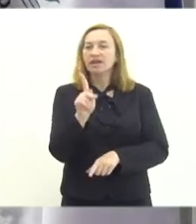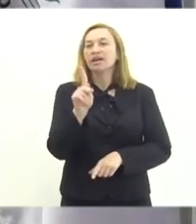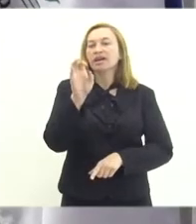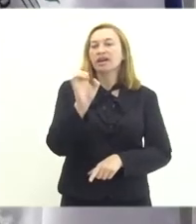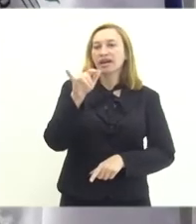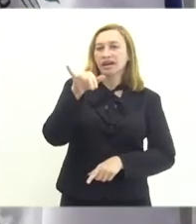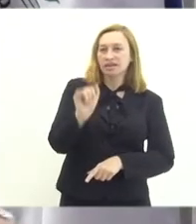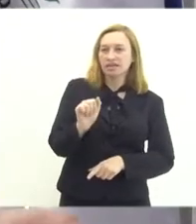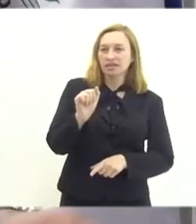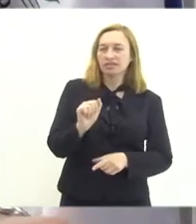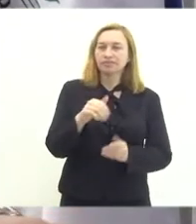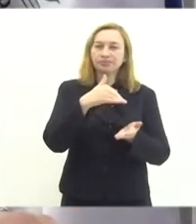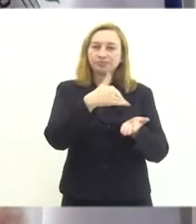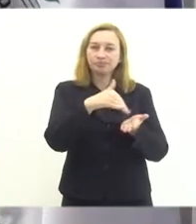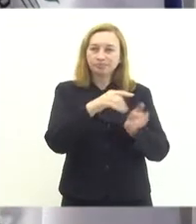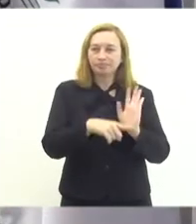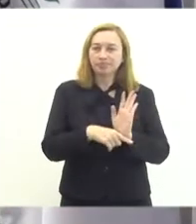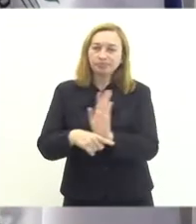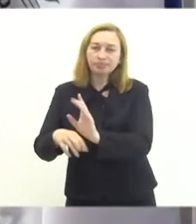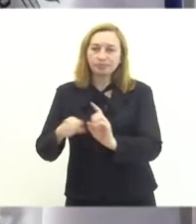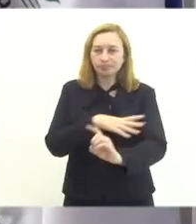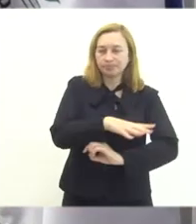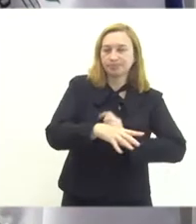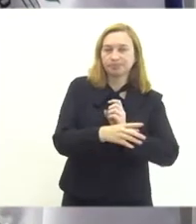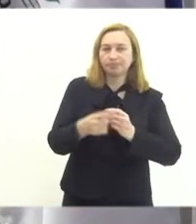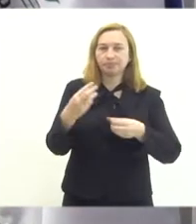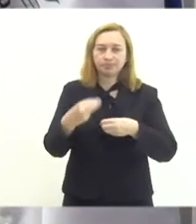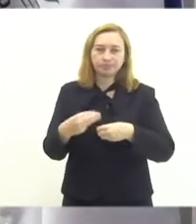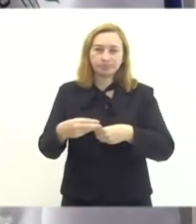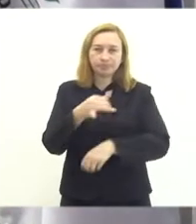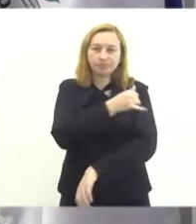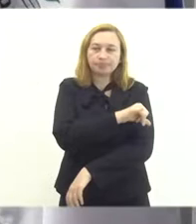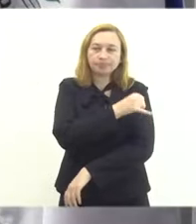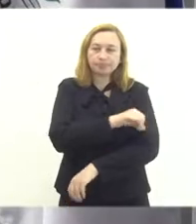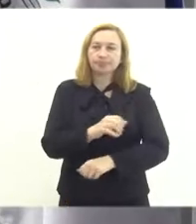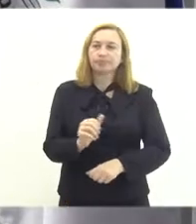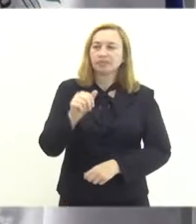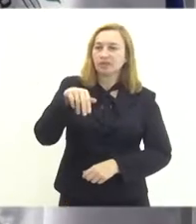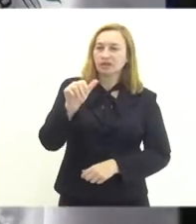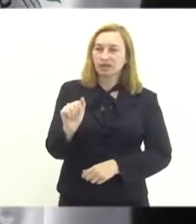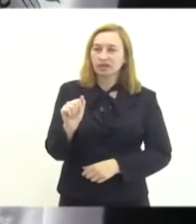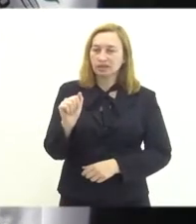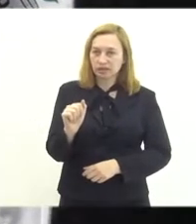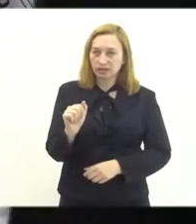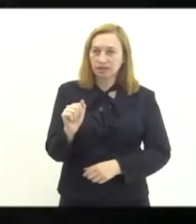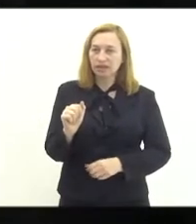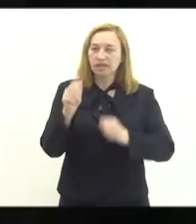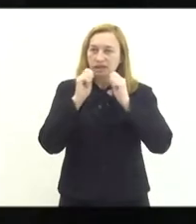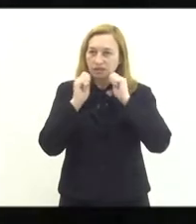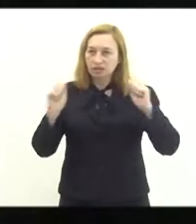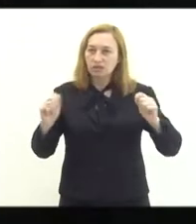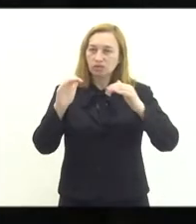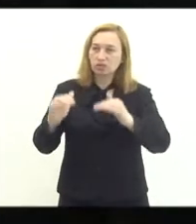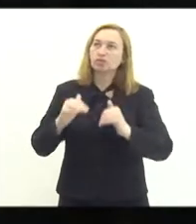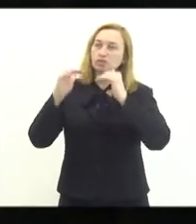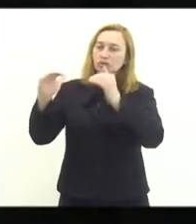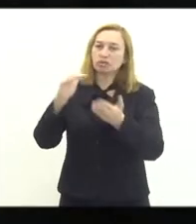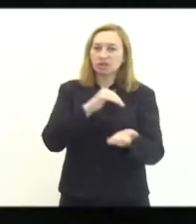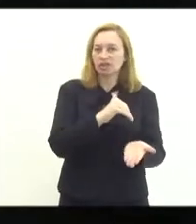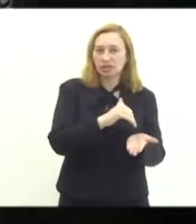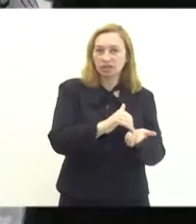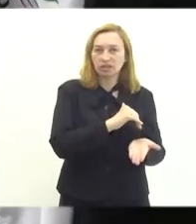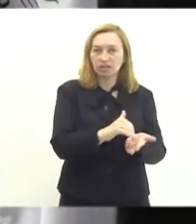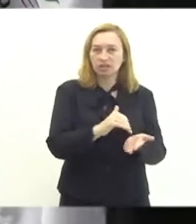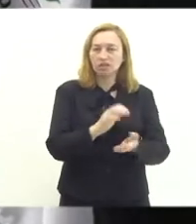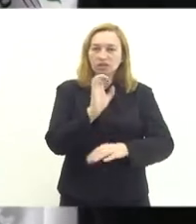de assistência social do município do Rio de Janeiro a senhora ano e Bartolomeu assessora de subsecretaria de